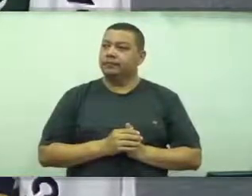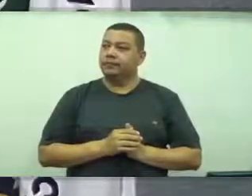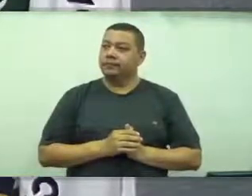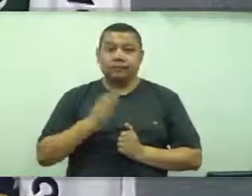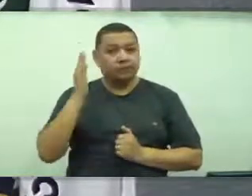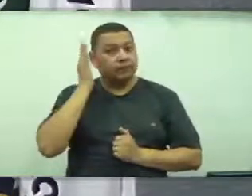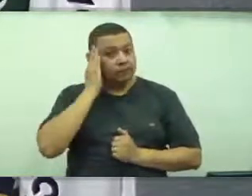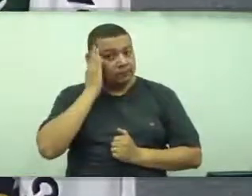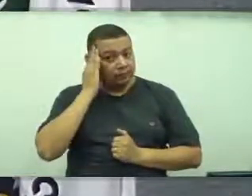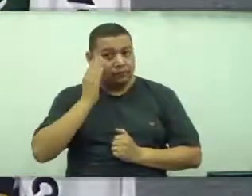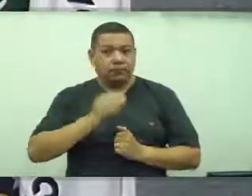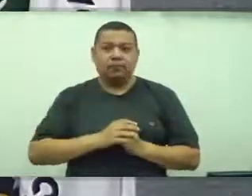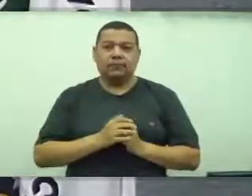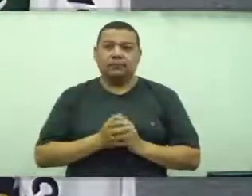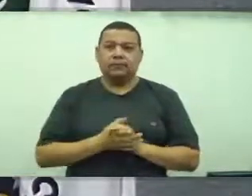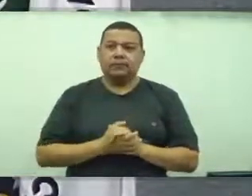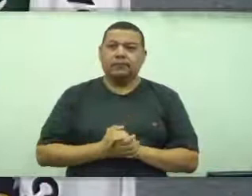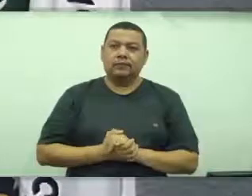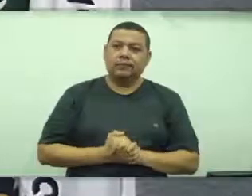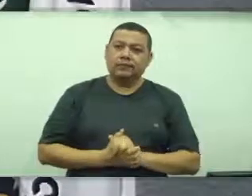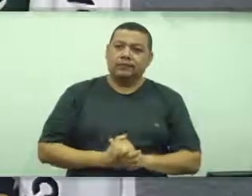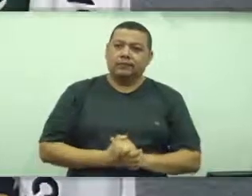Sabendo realmente